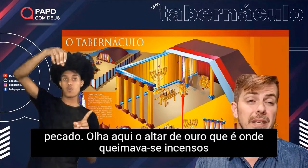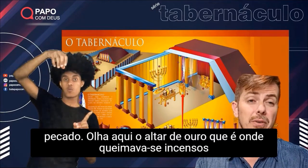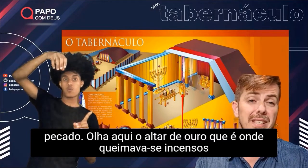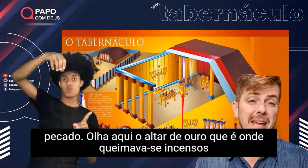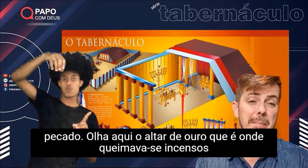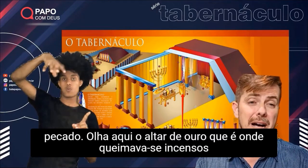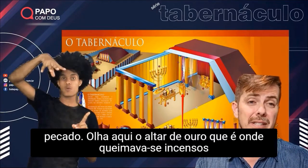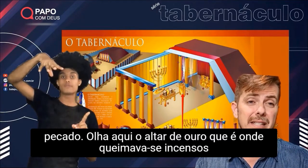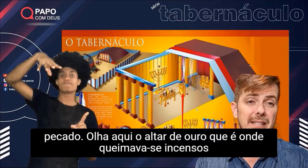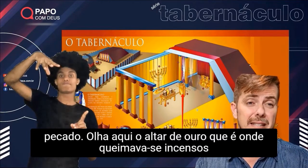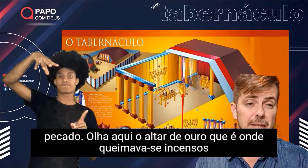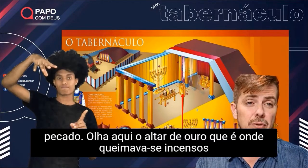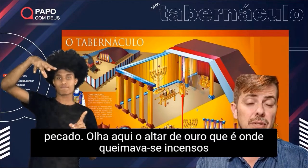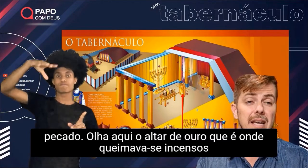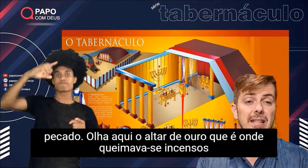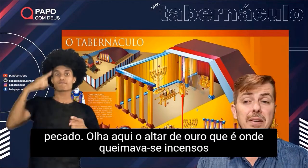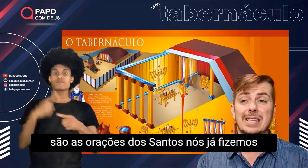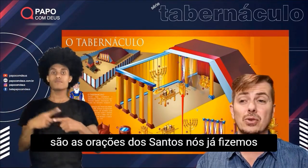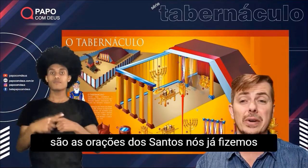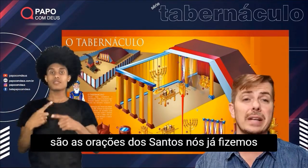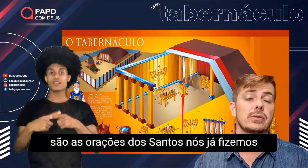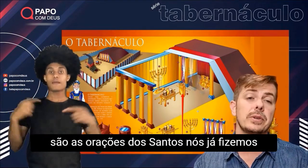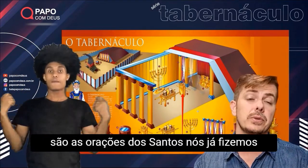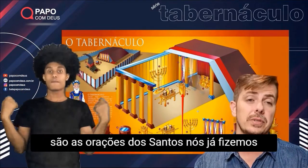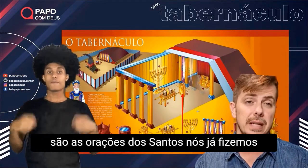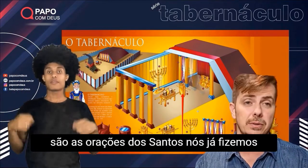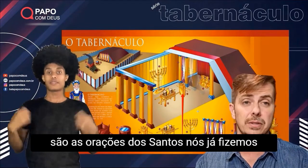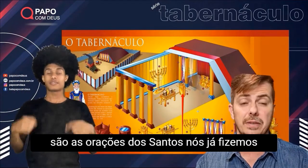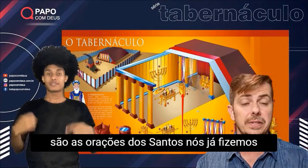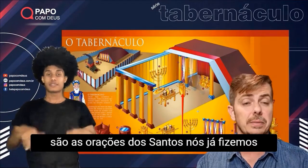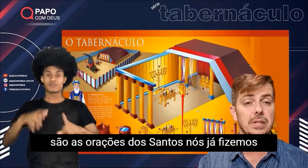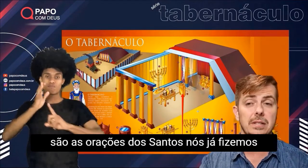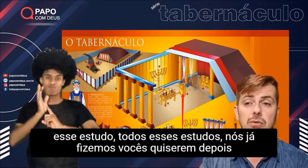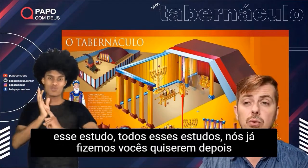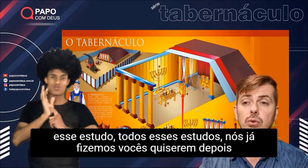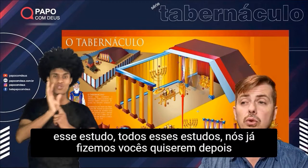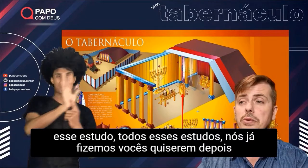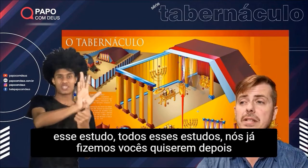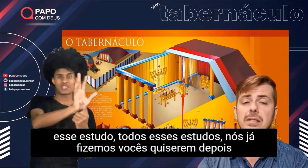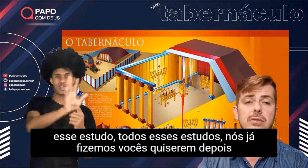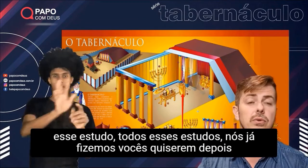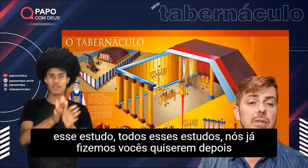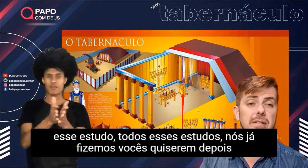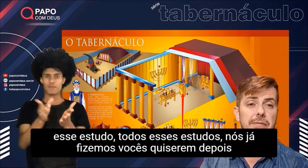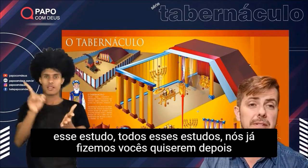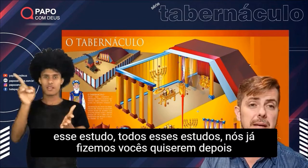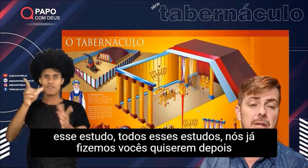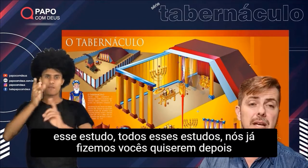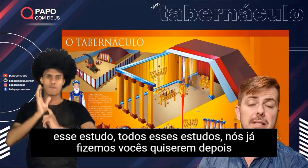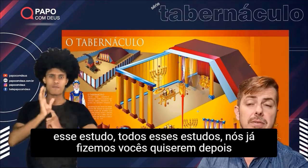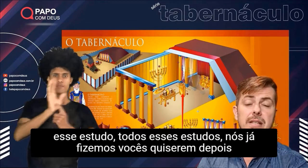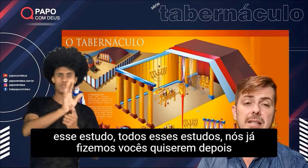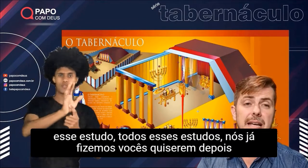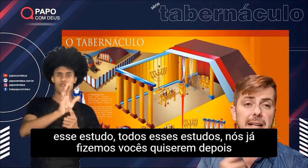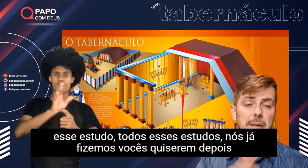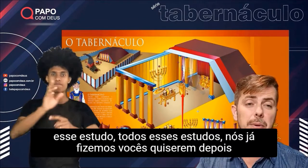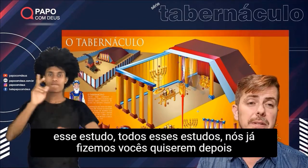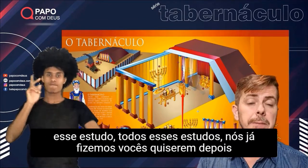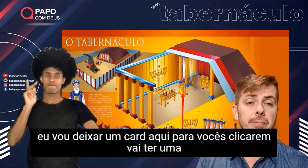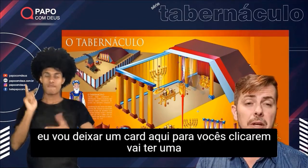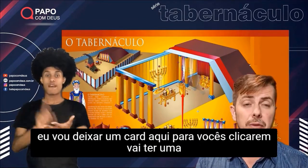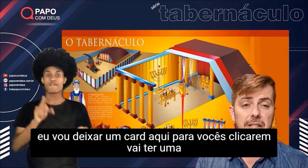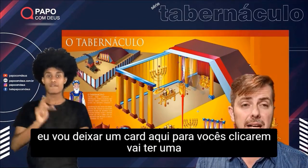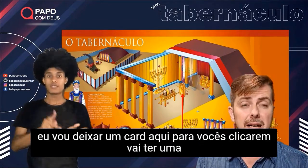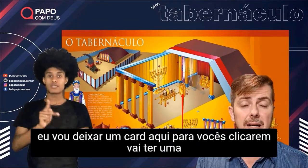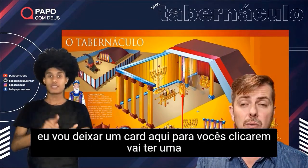ouro, que é onde queimava-se incensos, são as orações dos santos. Nós já fizemos esse estudo, todos esses estudos nós já fizemos. Se vocês quiserem,